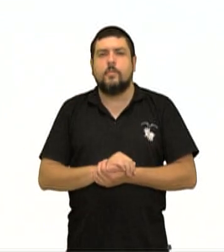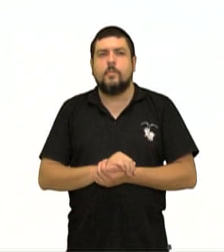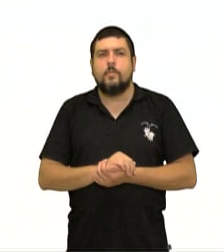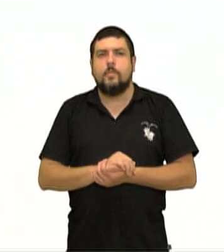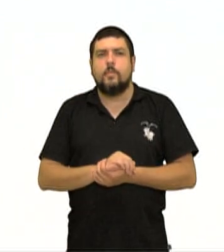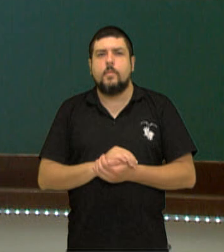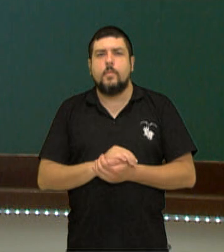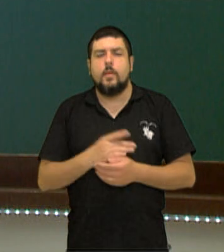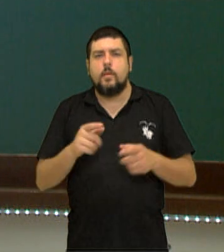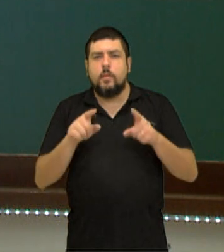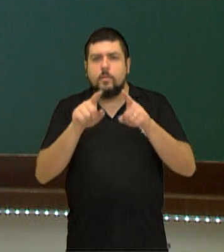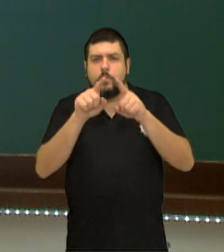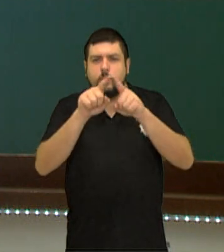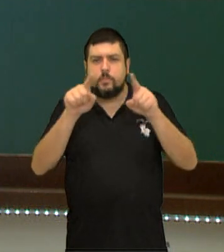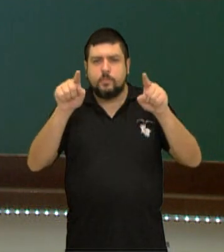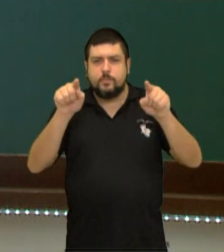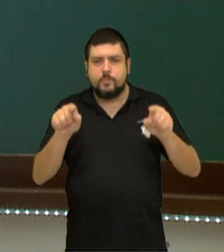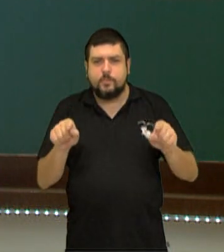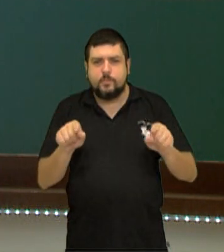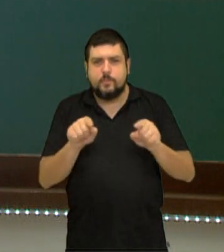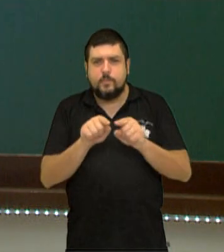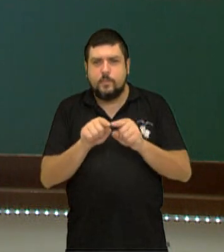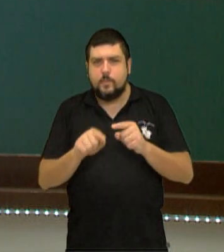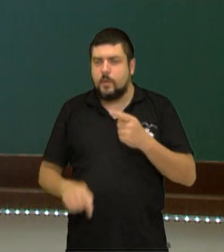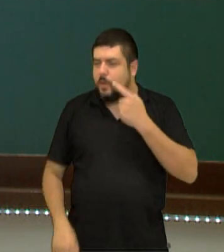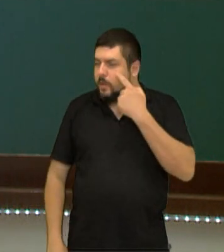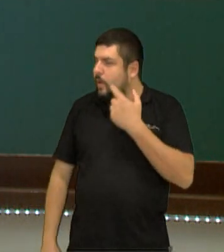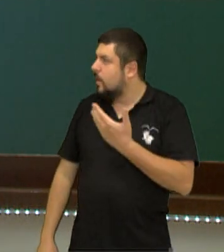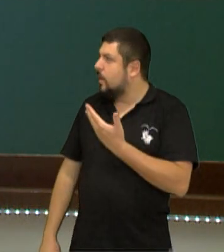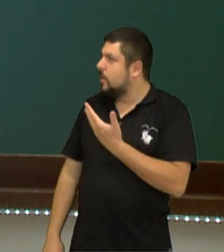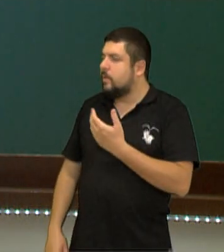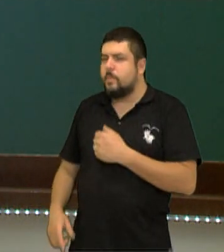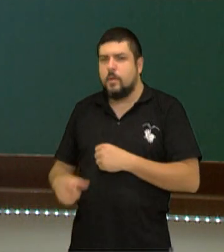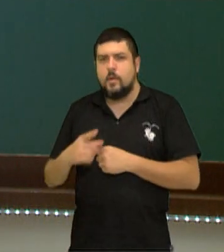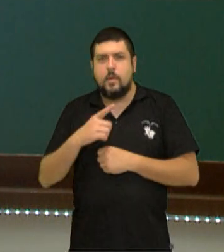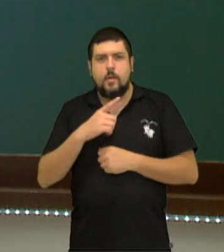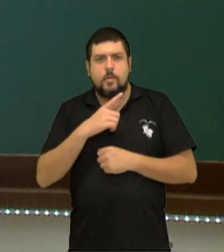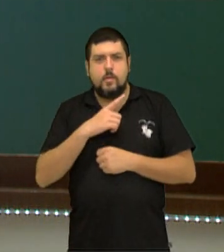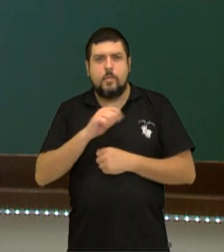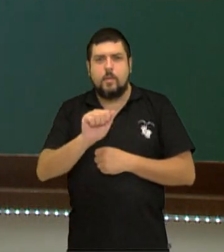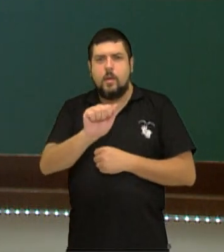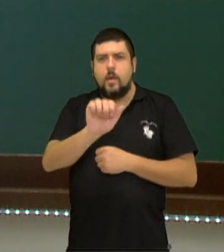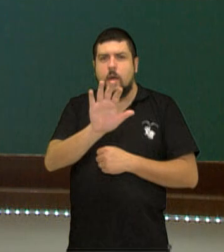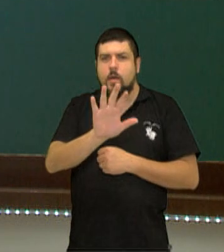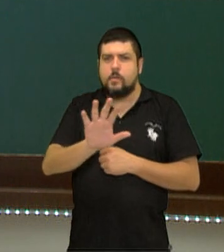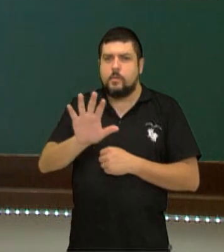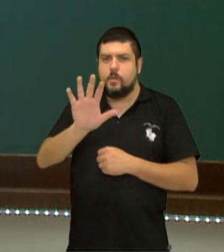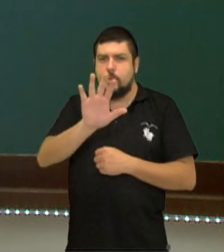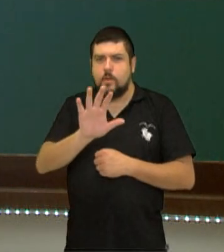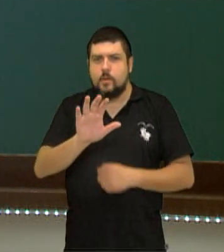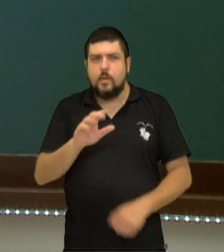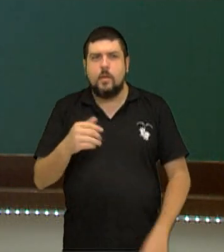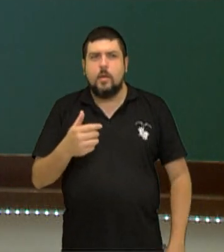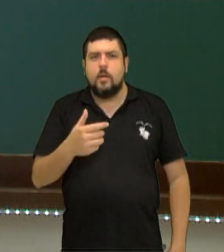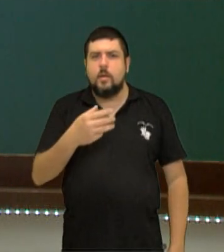figura representada abaixo, está indicada a medida de sua área em centímetros